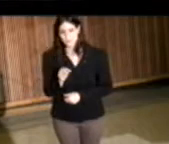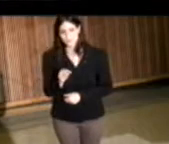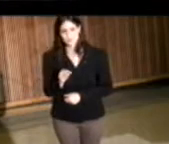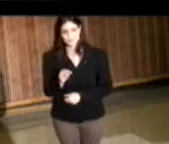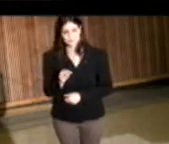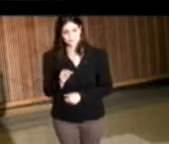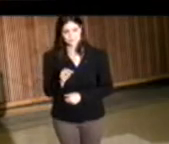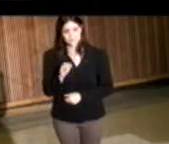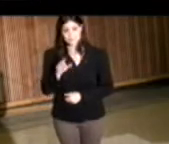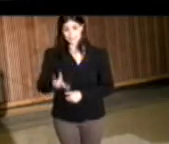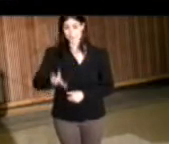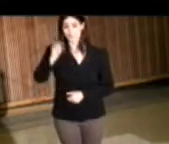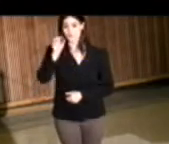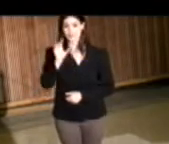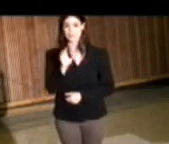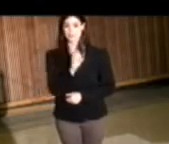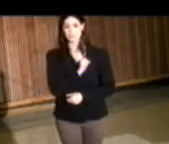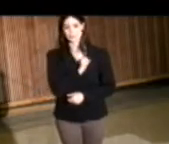Decidir amar.